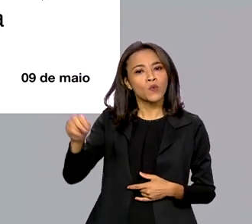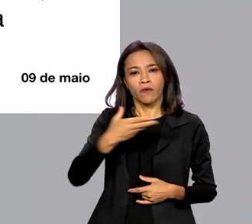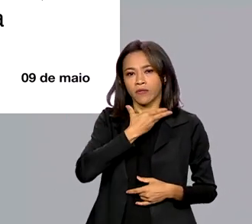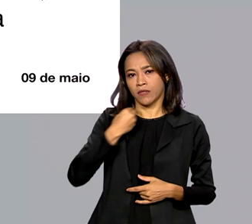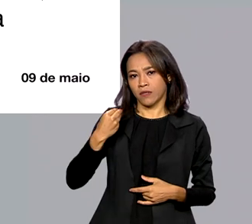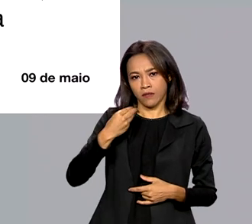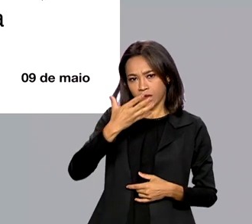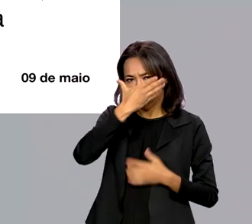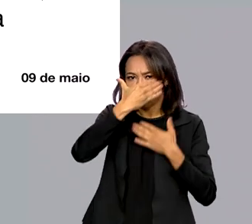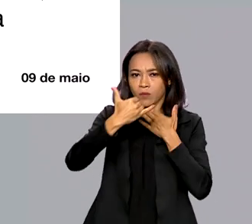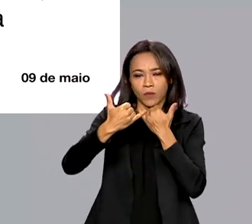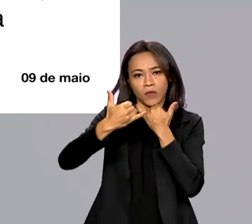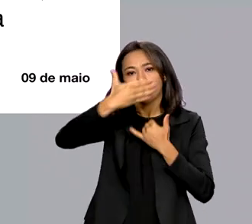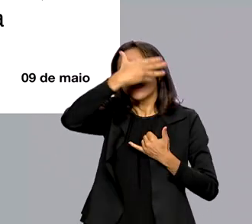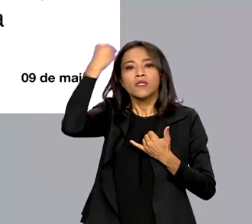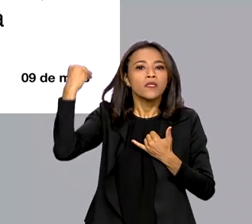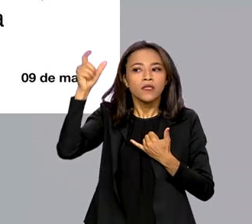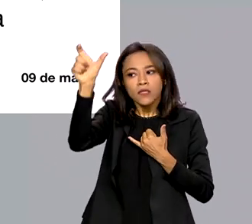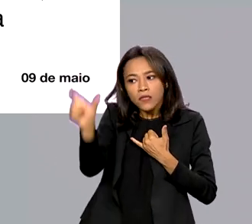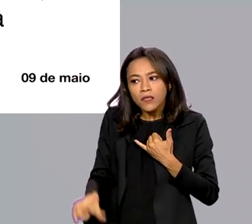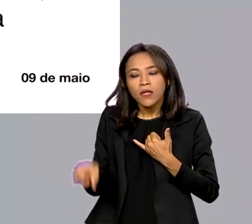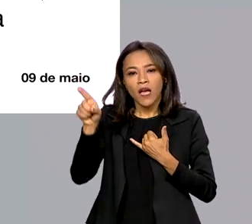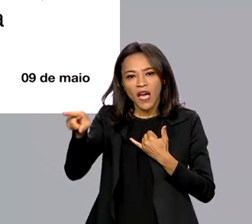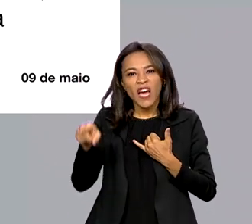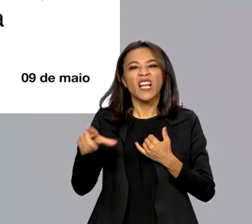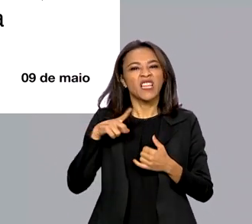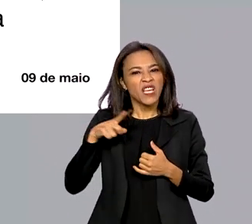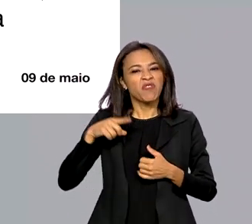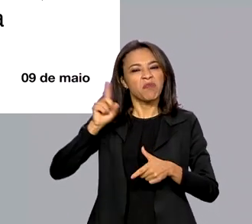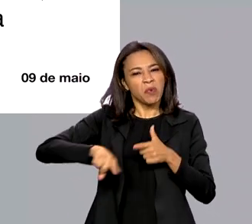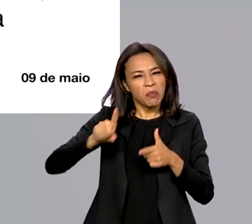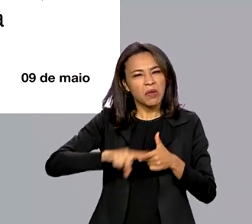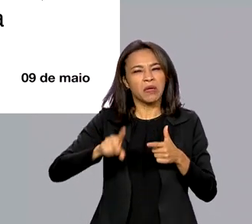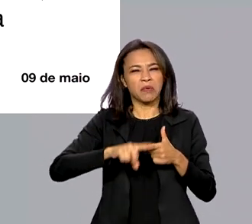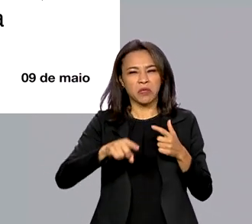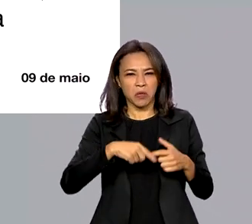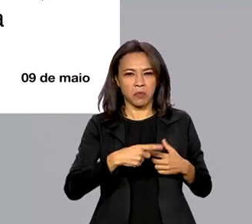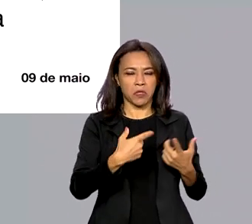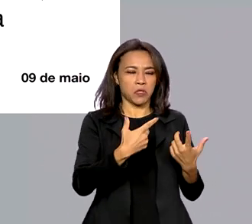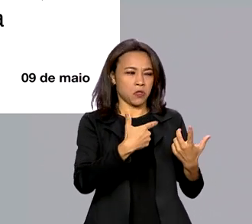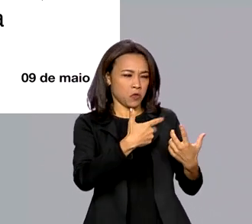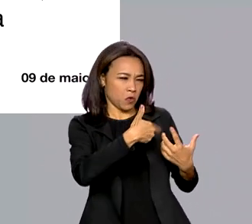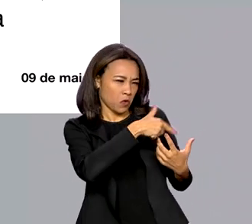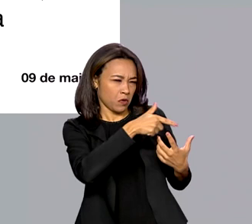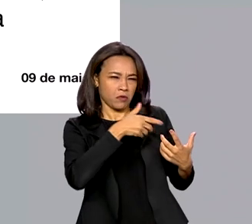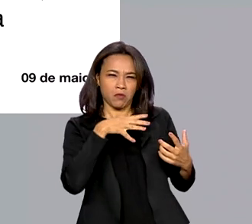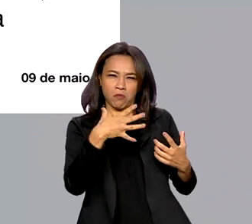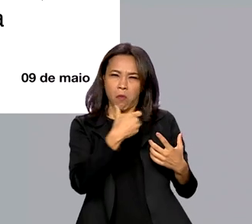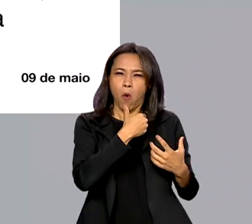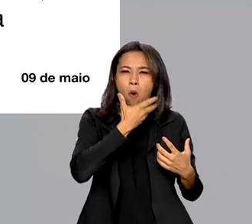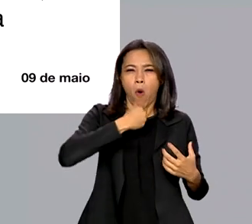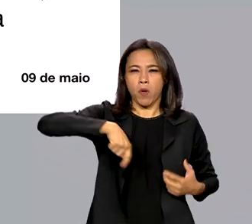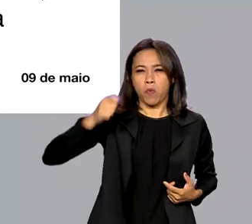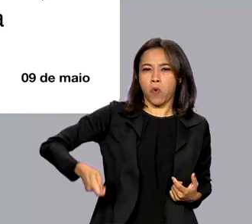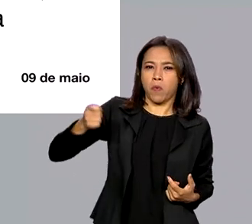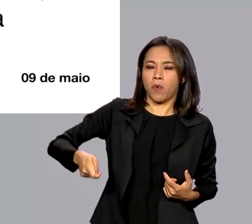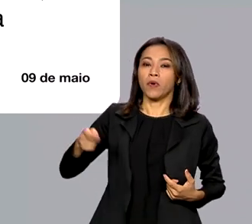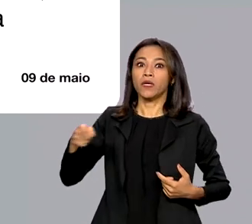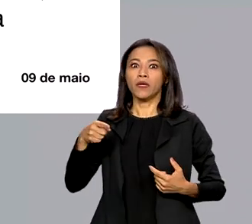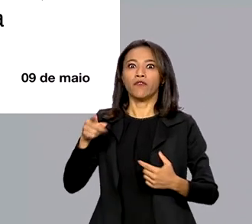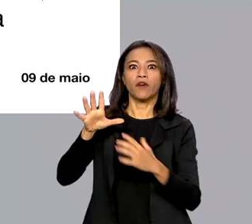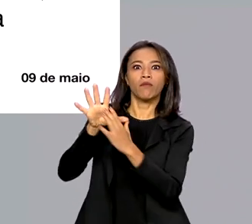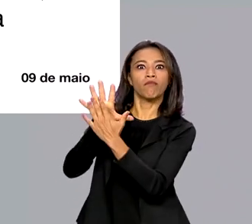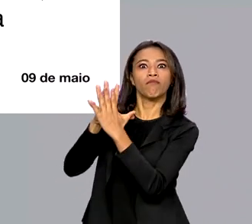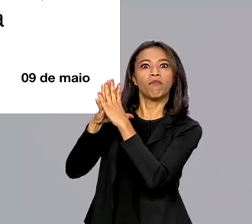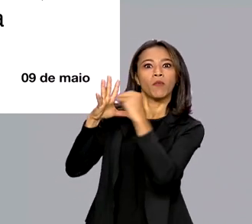Lula lembrou que a cantora enfrentou o machismo na vida e na música e inspirou gerações de mulheres no rock e